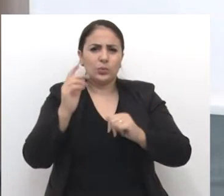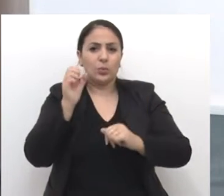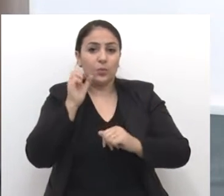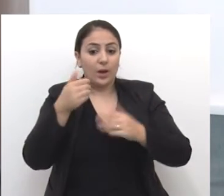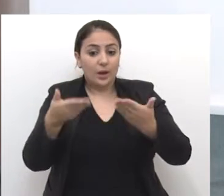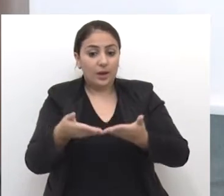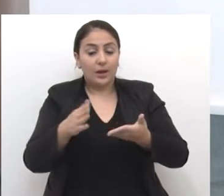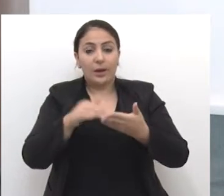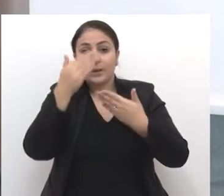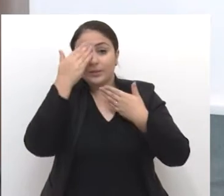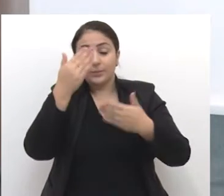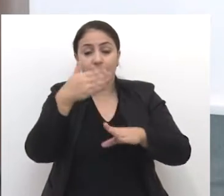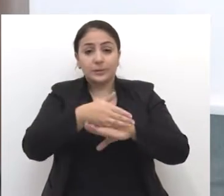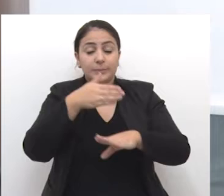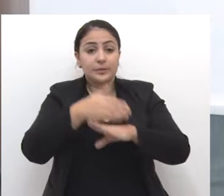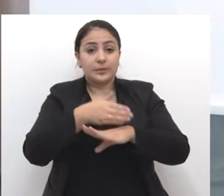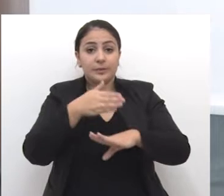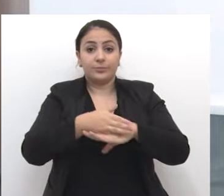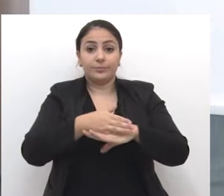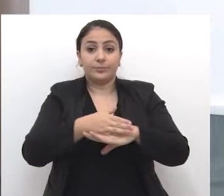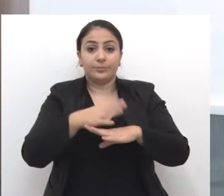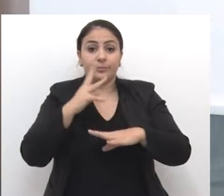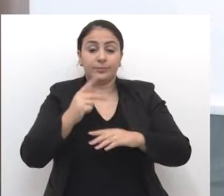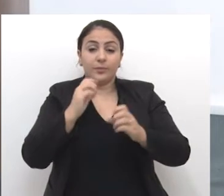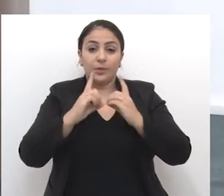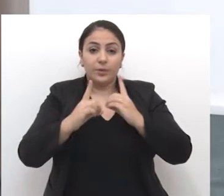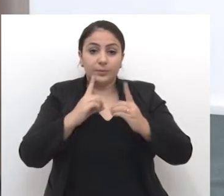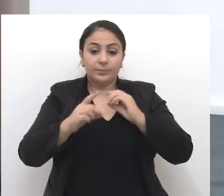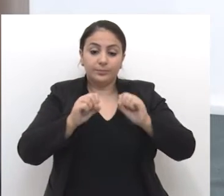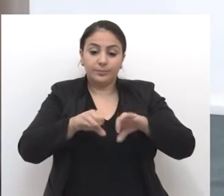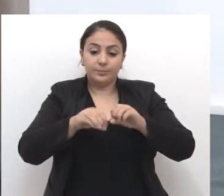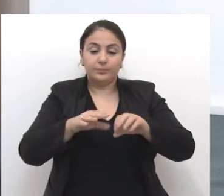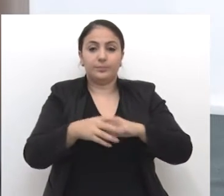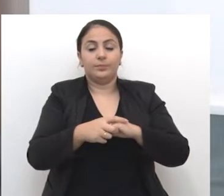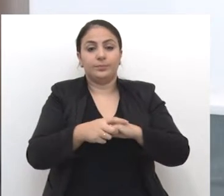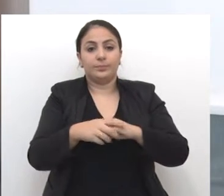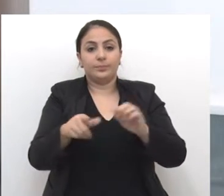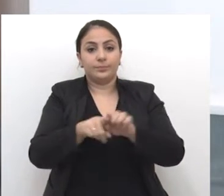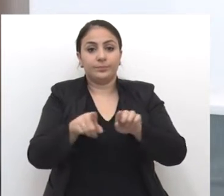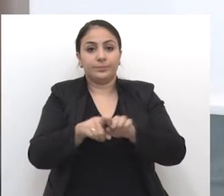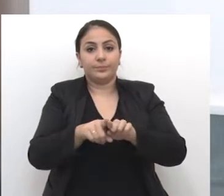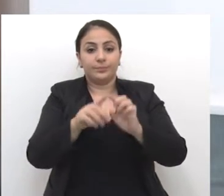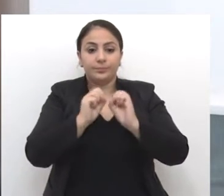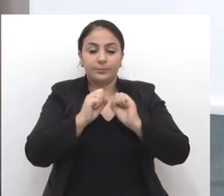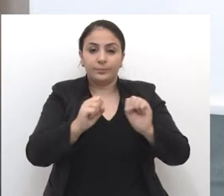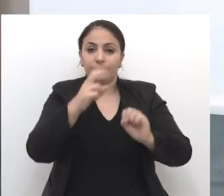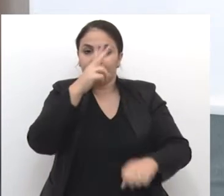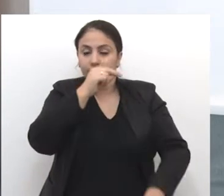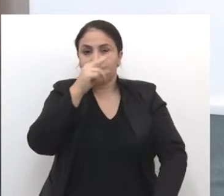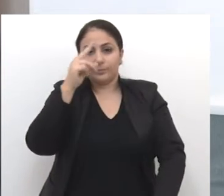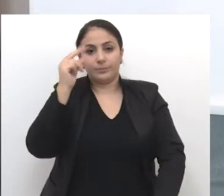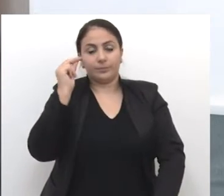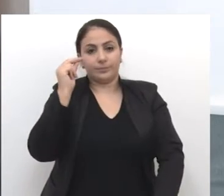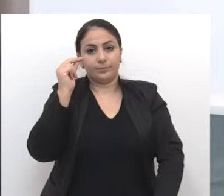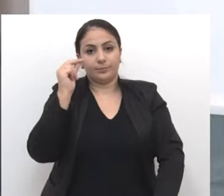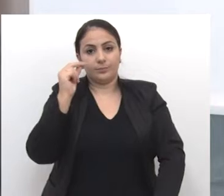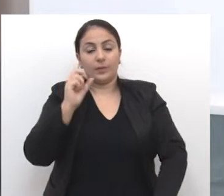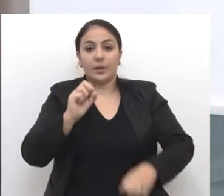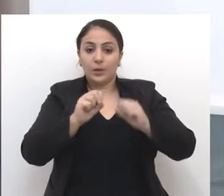aqui, agradecemos aqui a presença da Coordenadoria de Educação, nós também a Secretaria Municipal